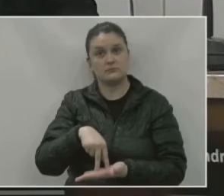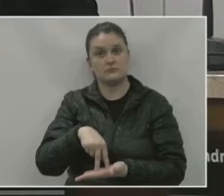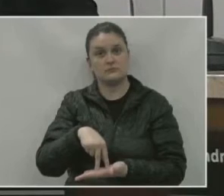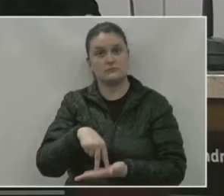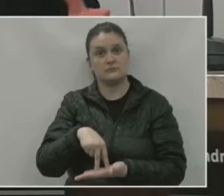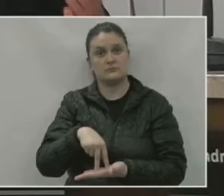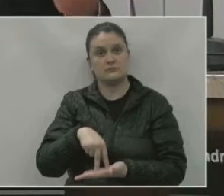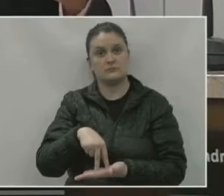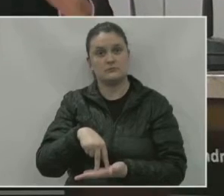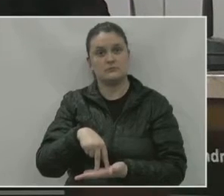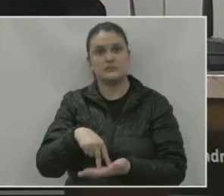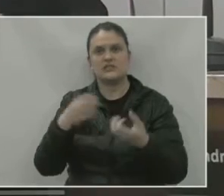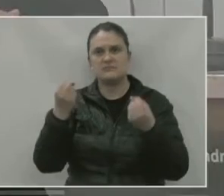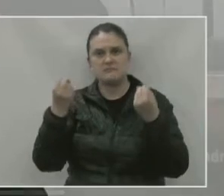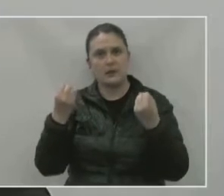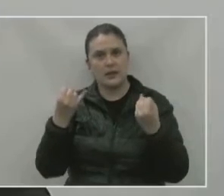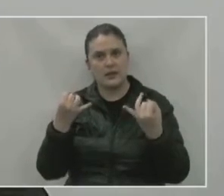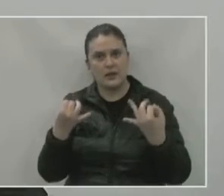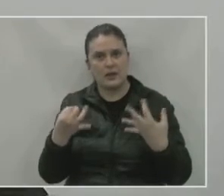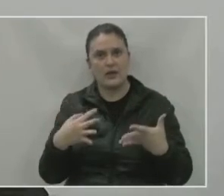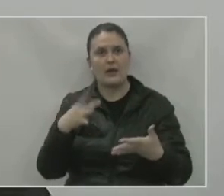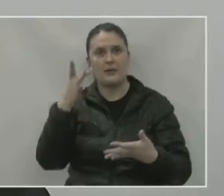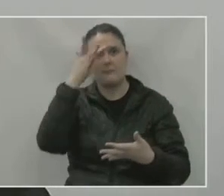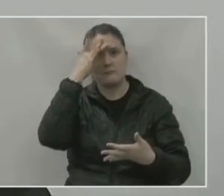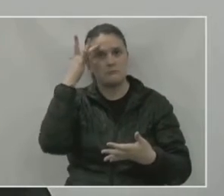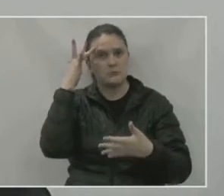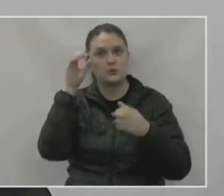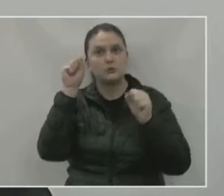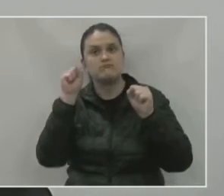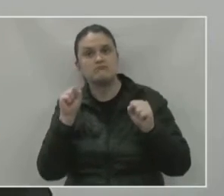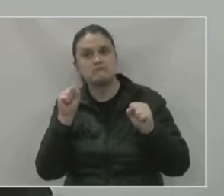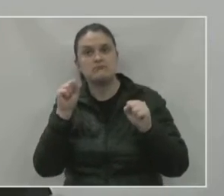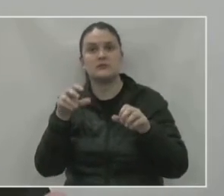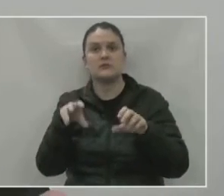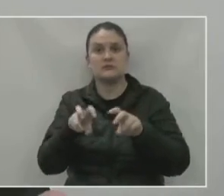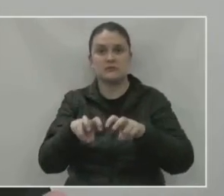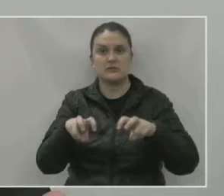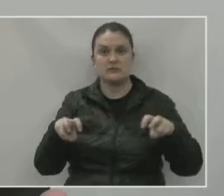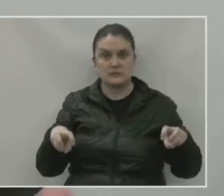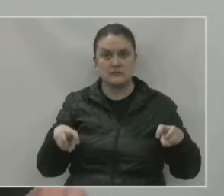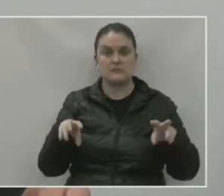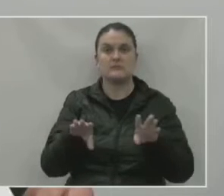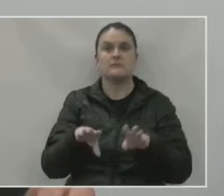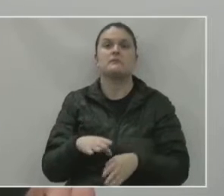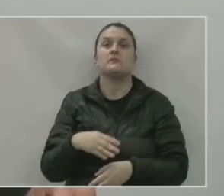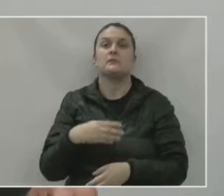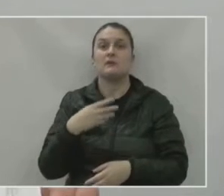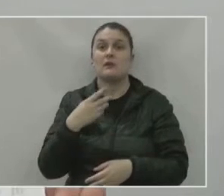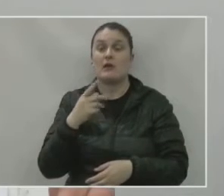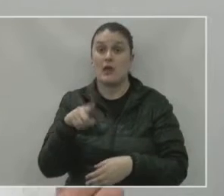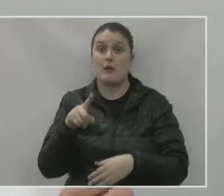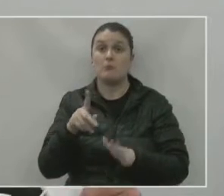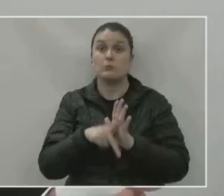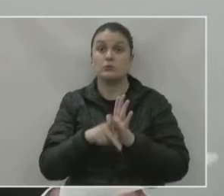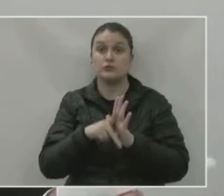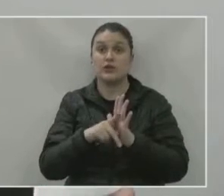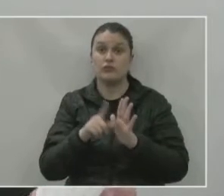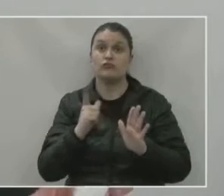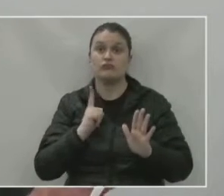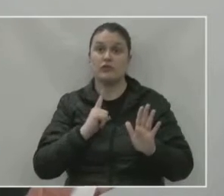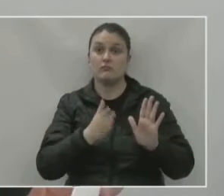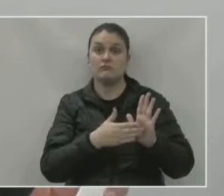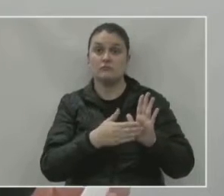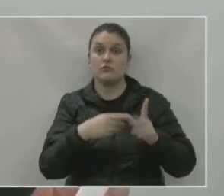né? Explicar para quem nos acompanha pessoalmente e também pela internet, que é um projeto que está aqui para